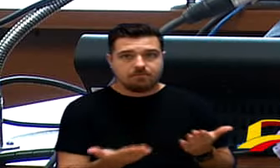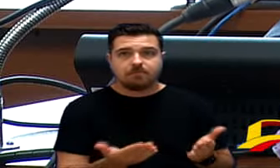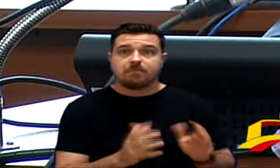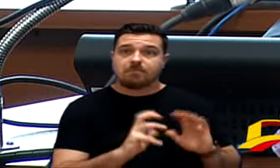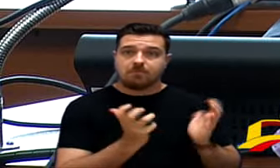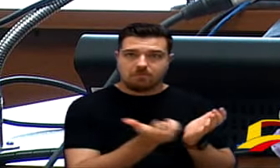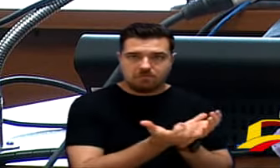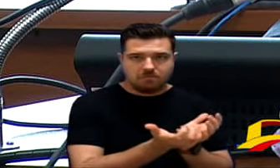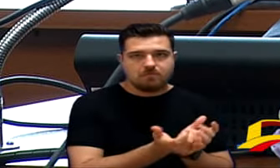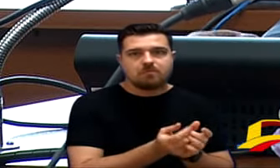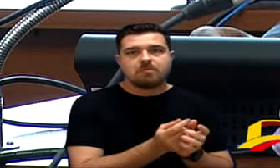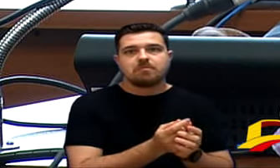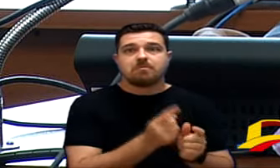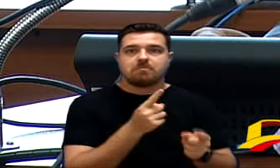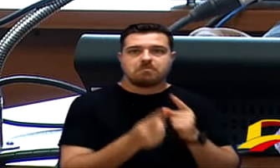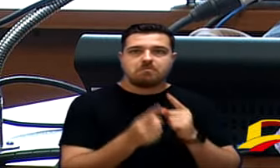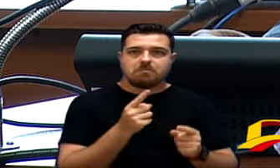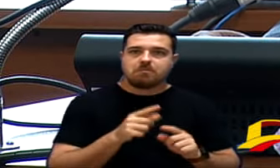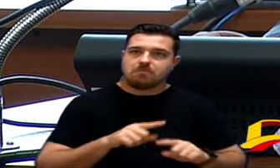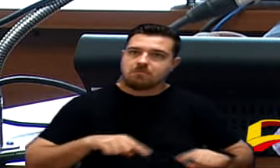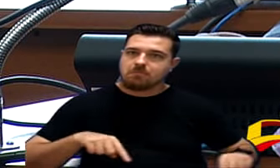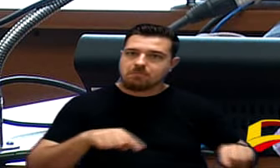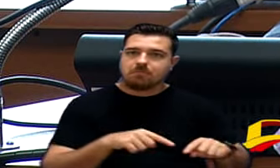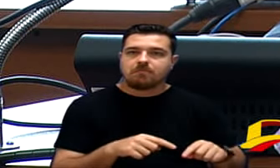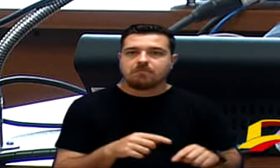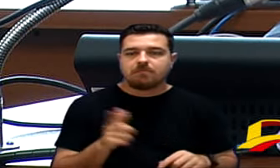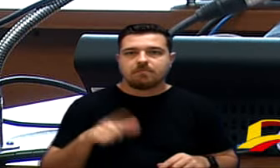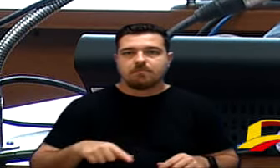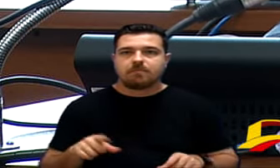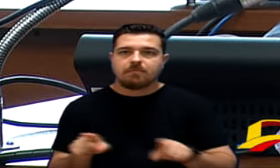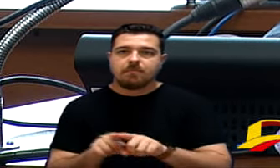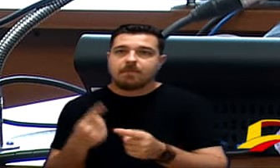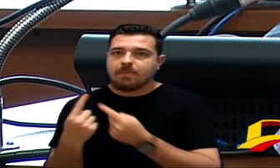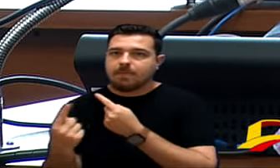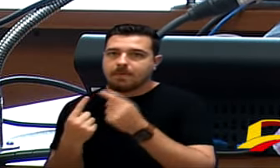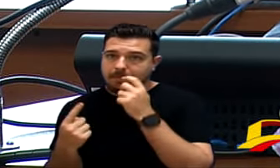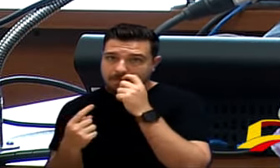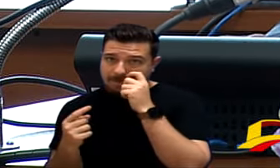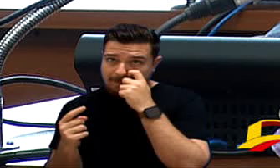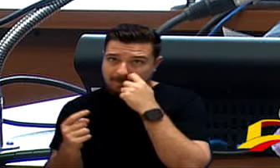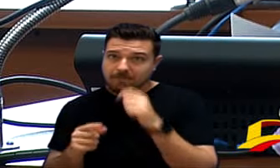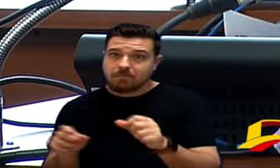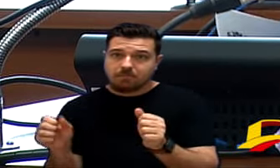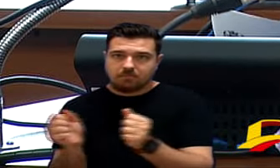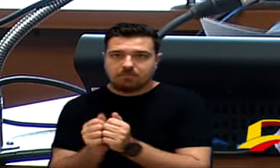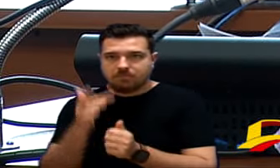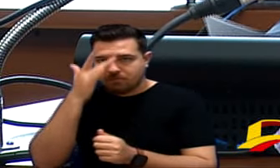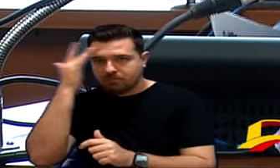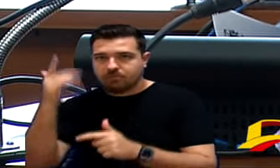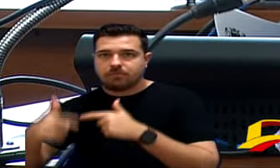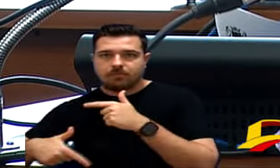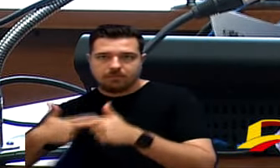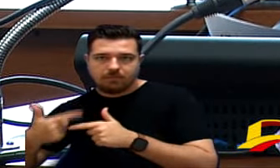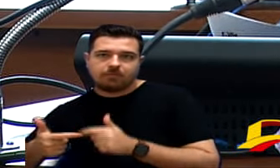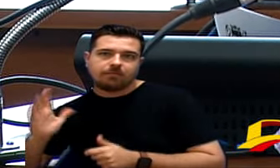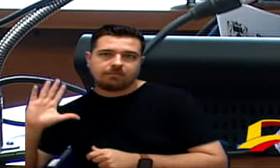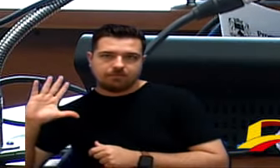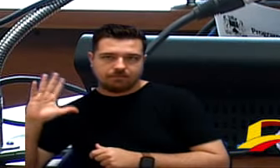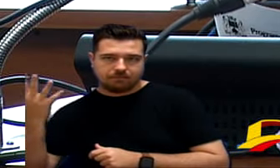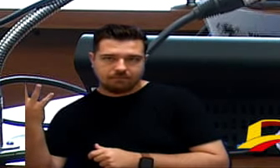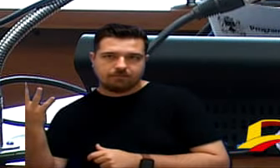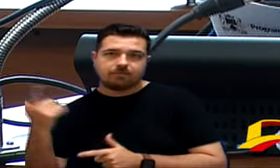uma comissão montada para pensar isso e na conversa com a as profissionais né que as